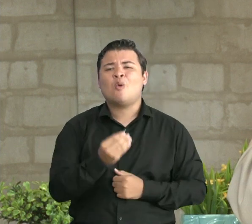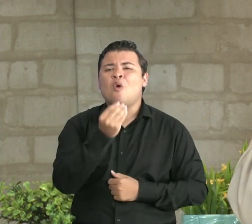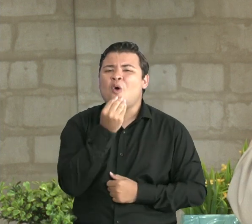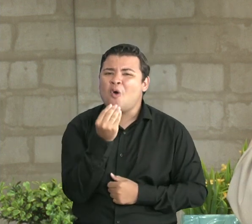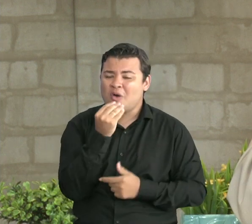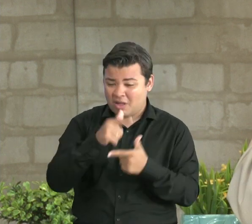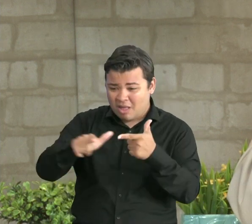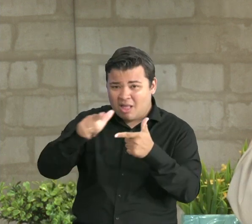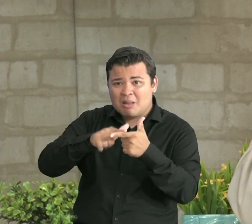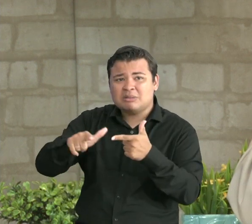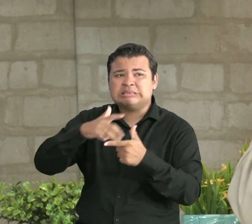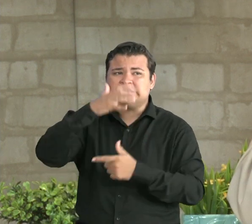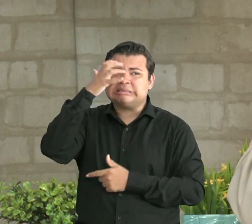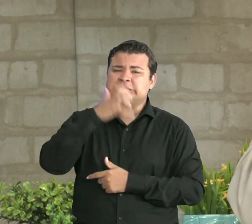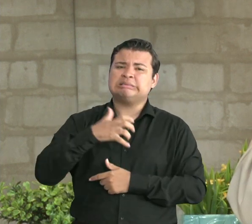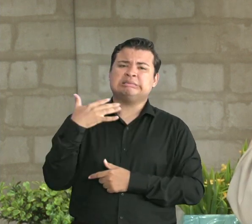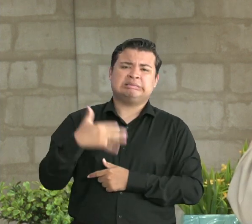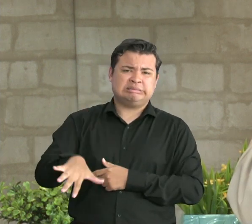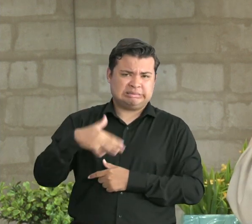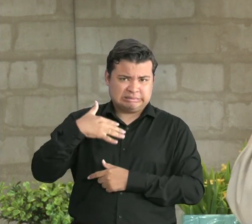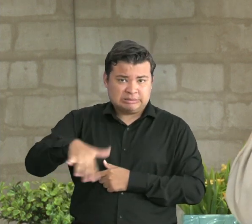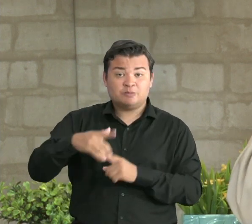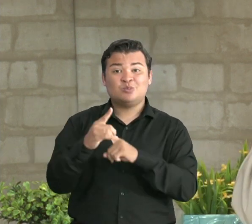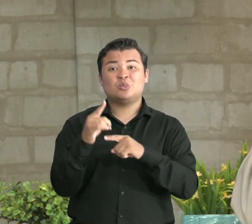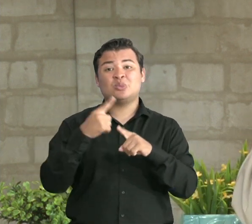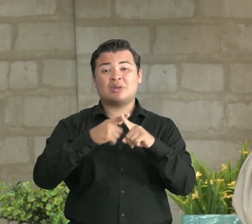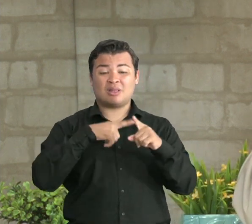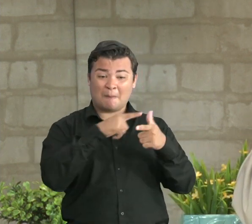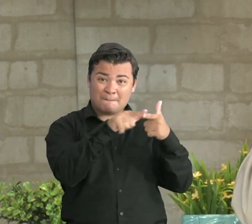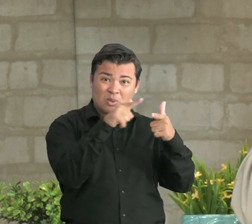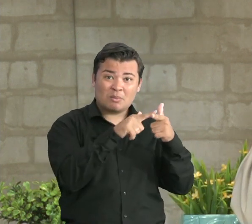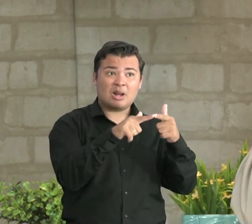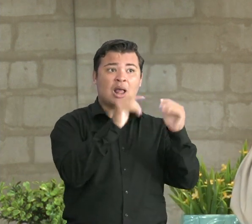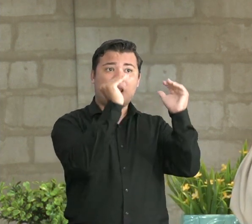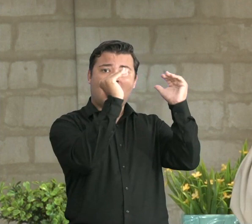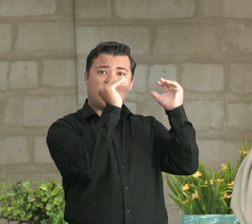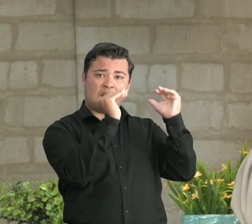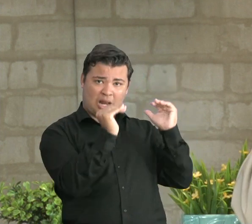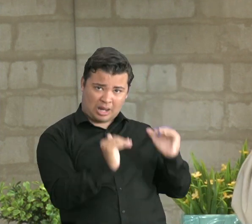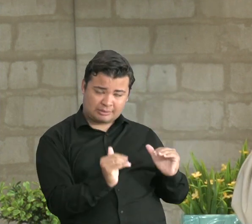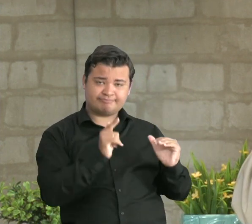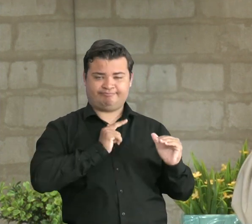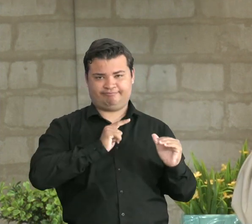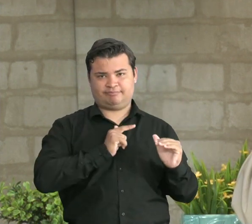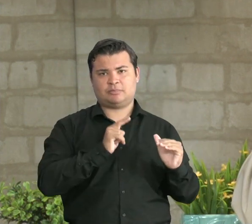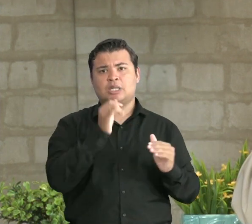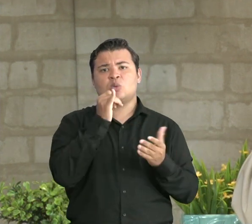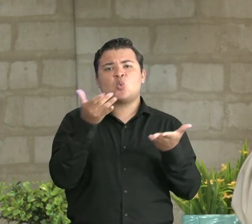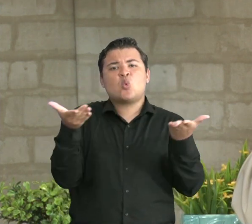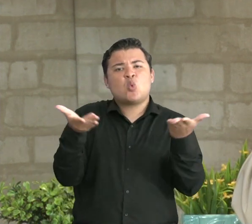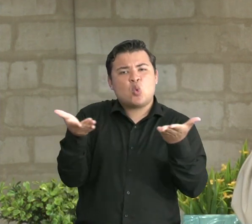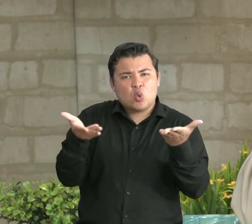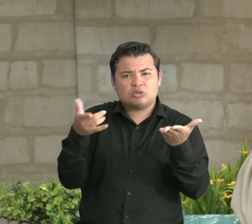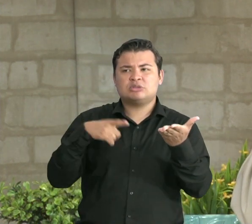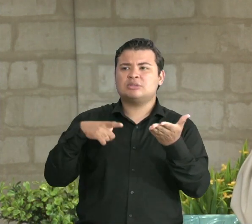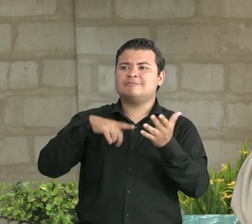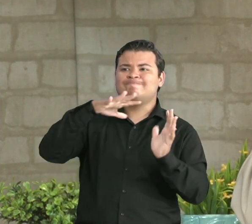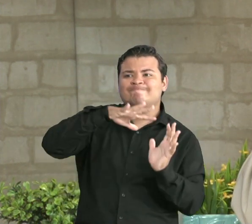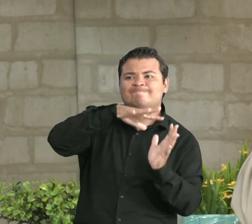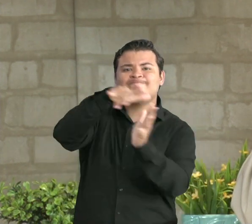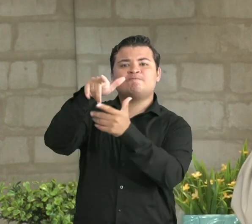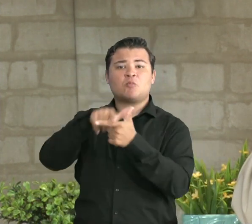sério, porque existem também níveis de crise, não só no tempo atual, em termos de crise internacional e